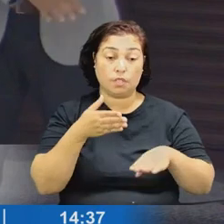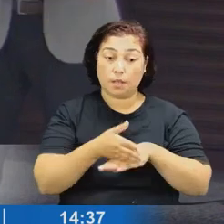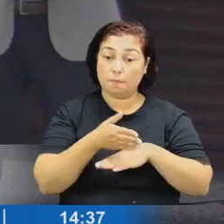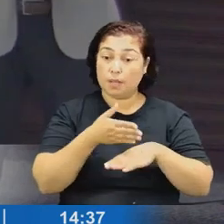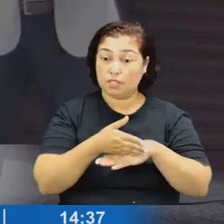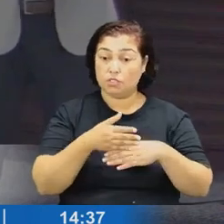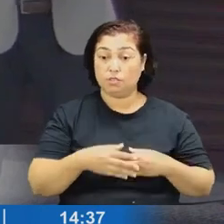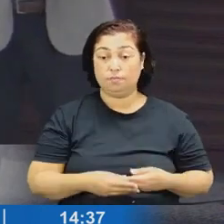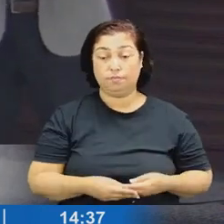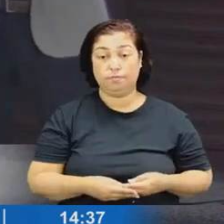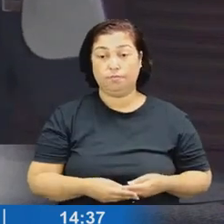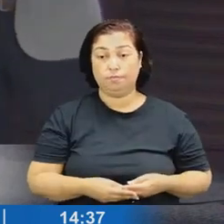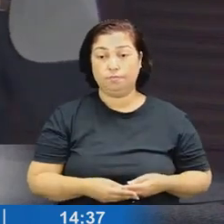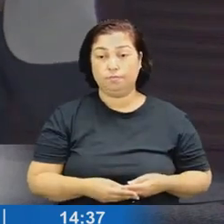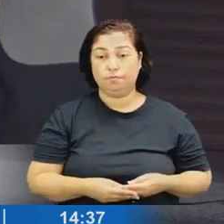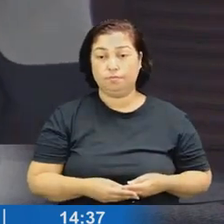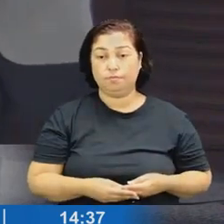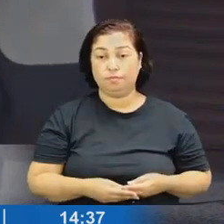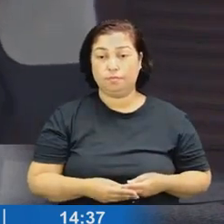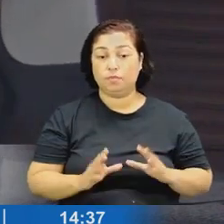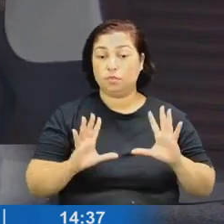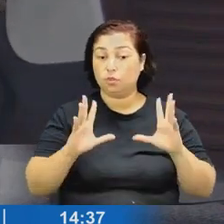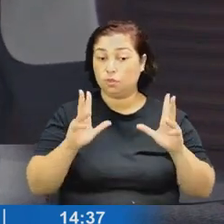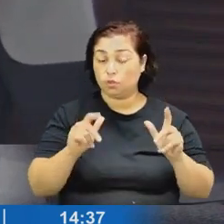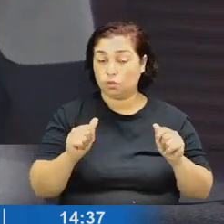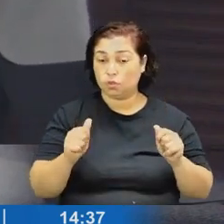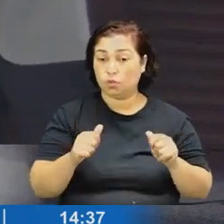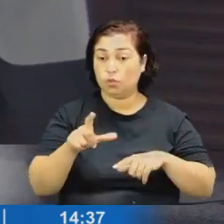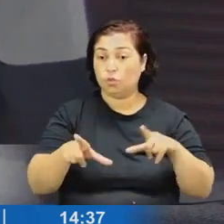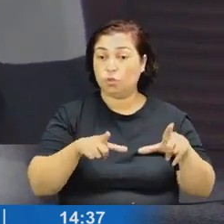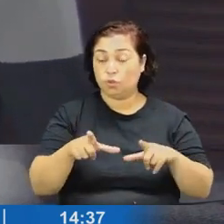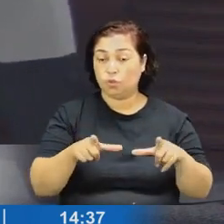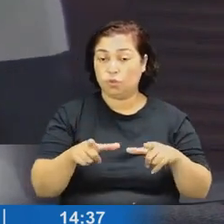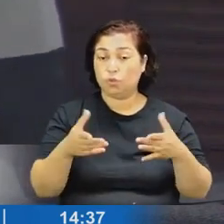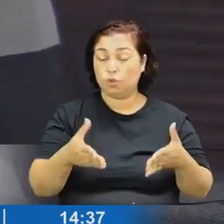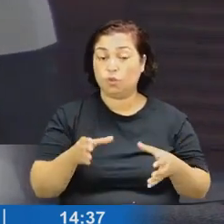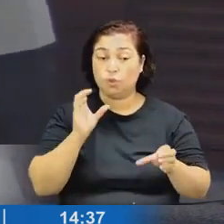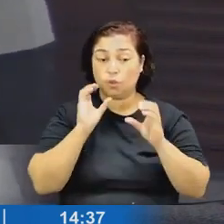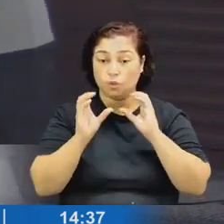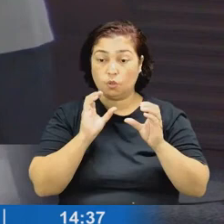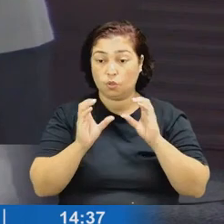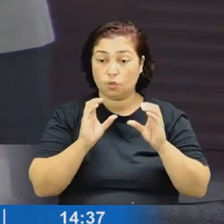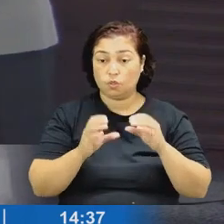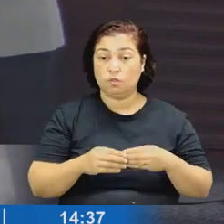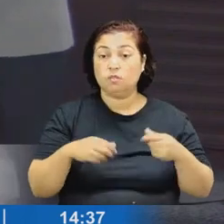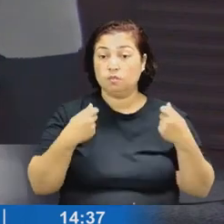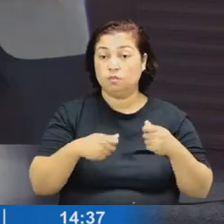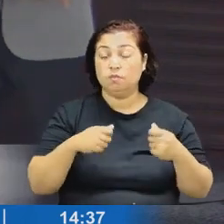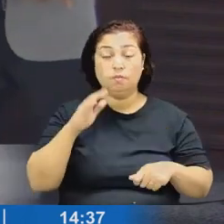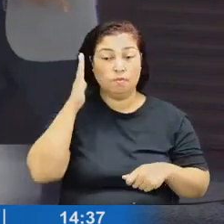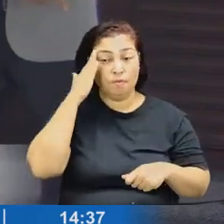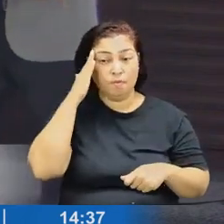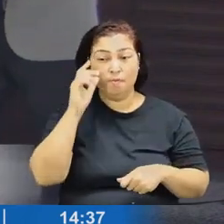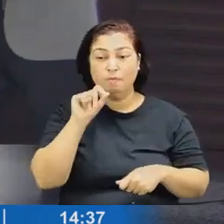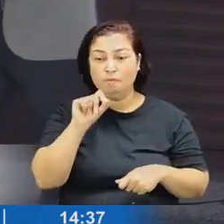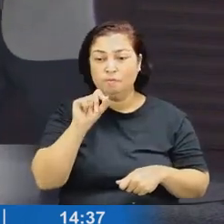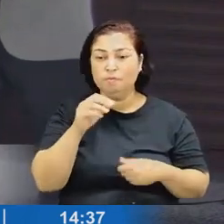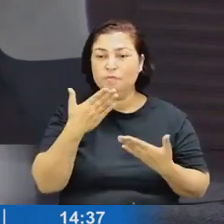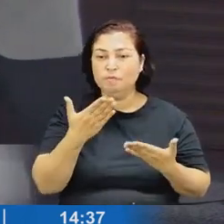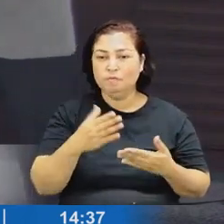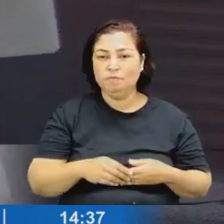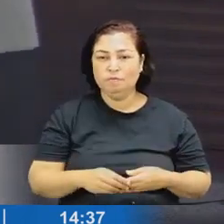né todo mundo que trabalha no gabinete principalmente na parte de comunicação ou pega essa função precisa saber que são essas coisas que eu falei